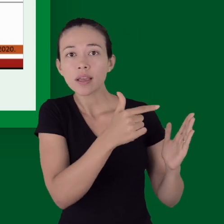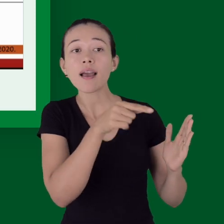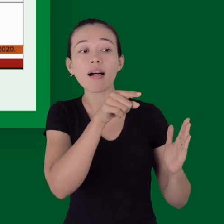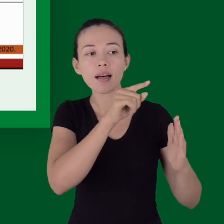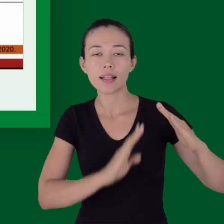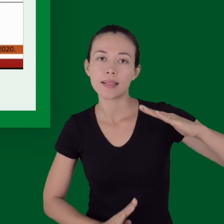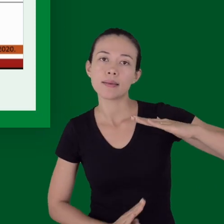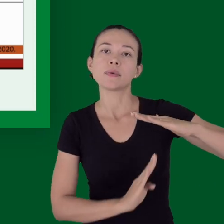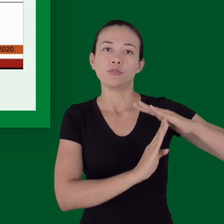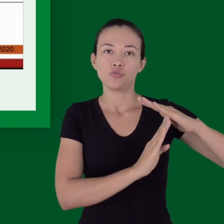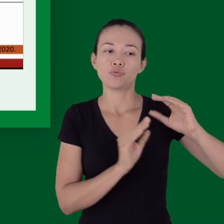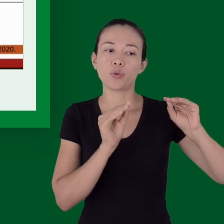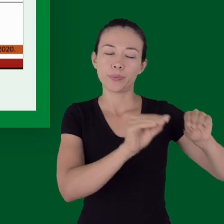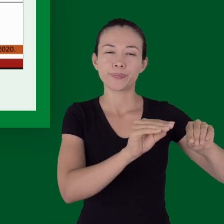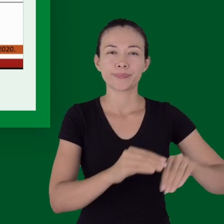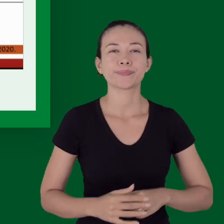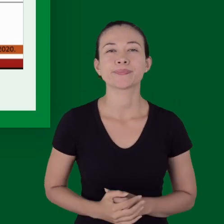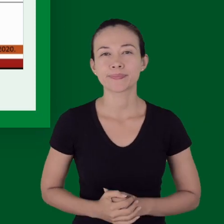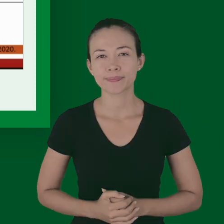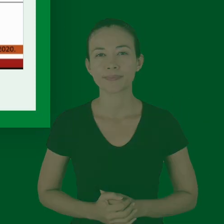do aparelho.